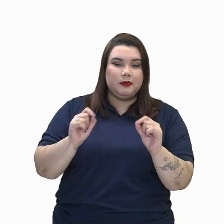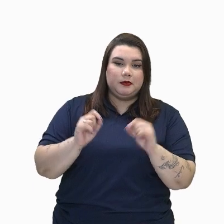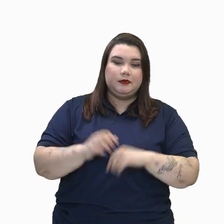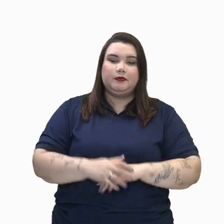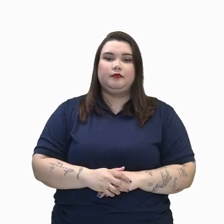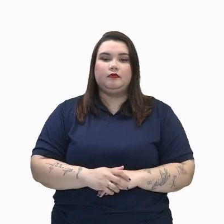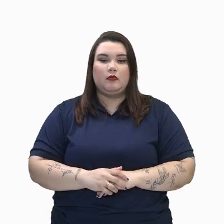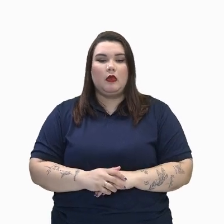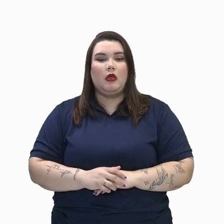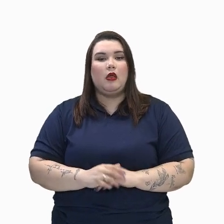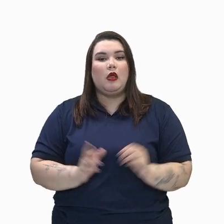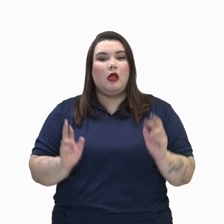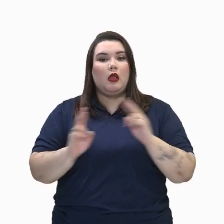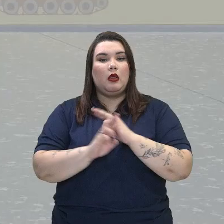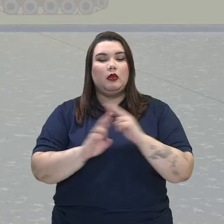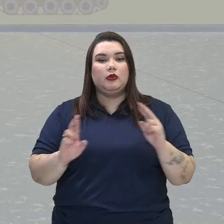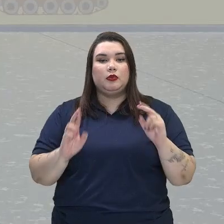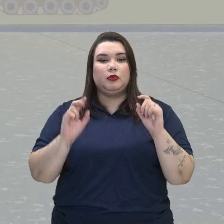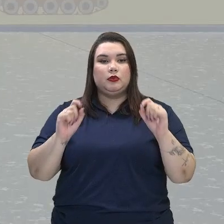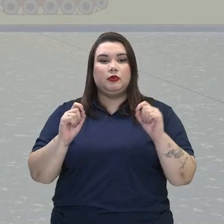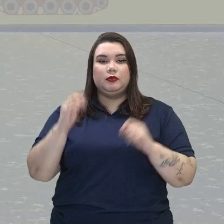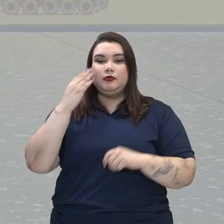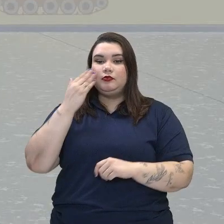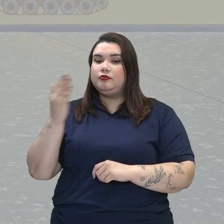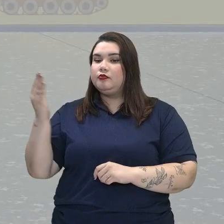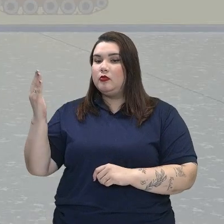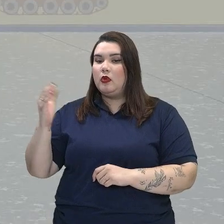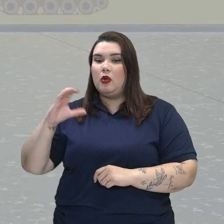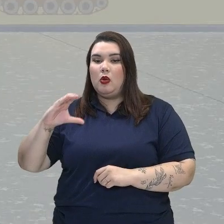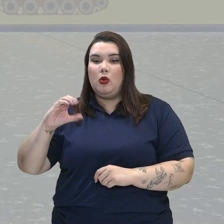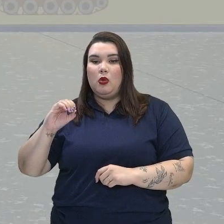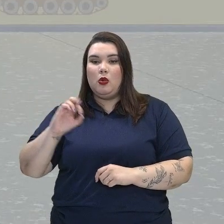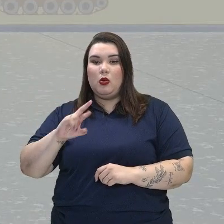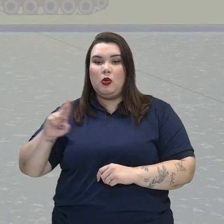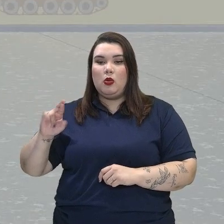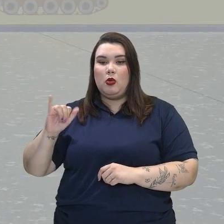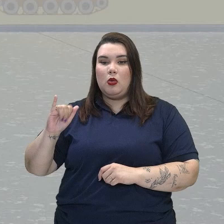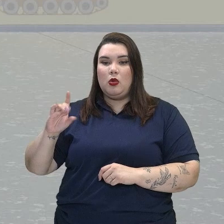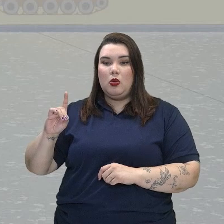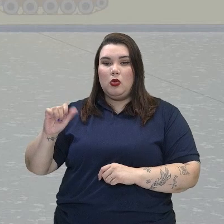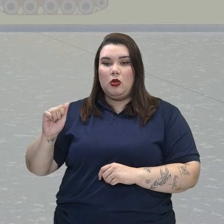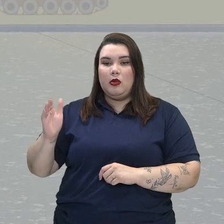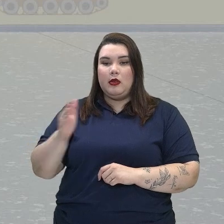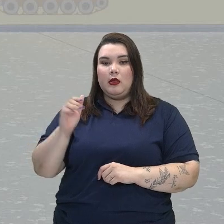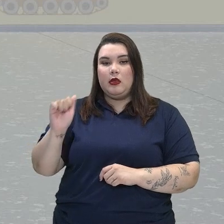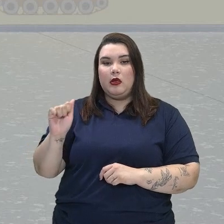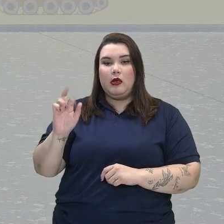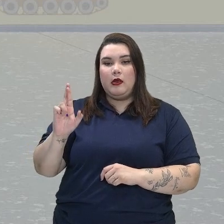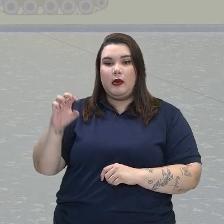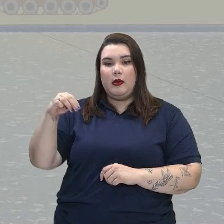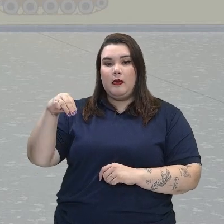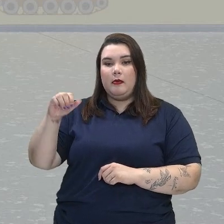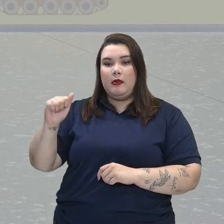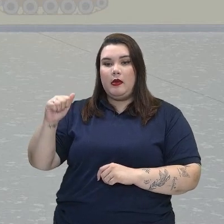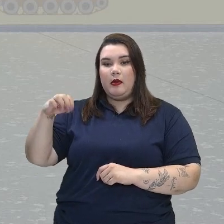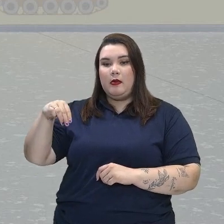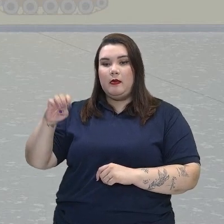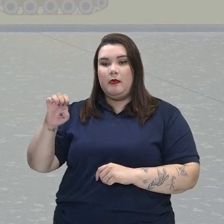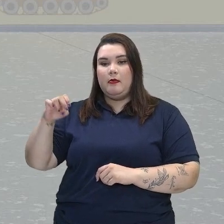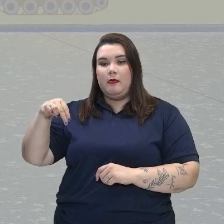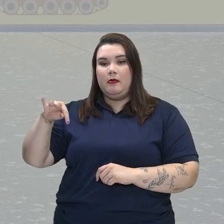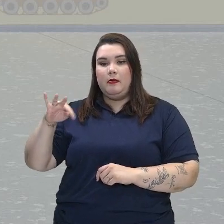é em relação à corrida armamentista. Então, nós temos aqui a corrida armamentista, que ela foi marcada